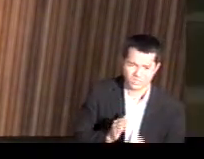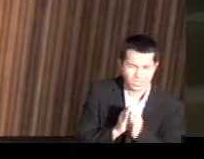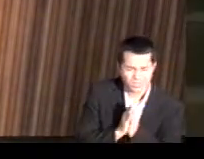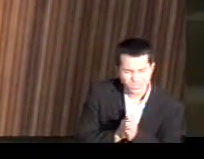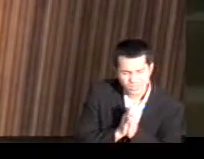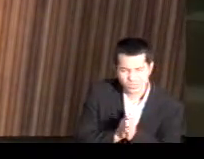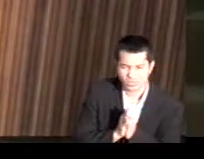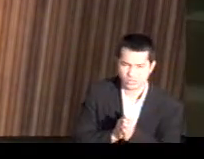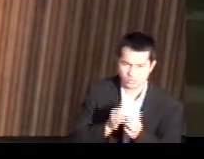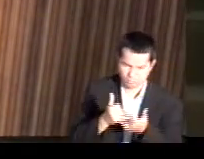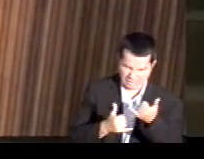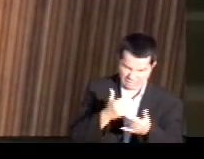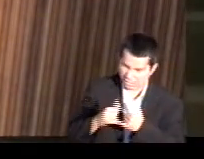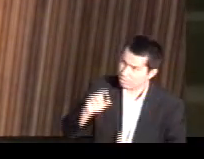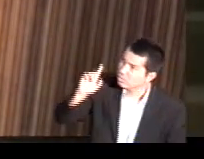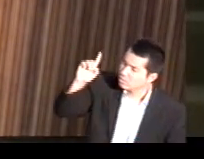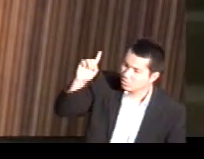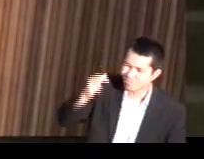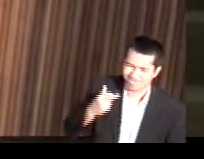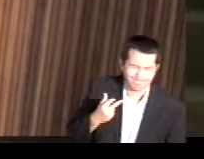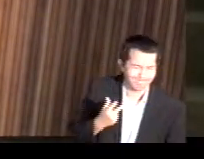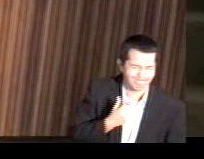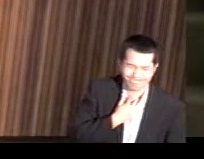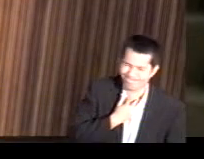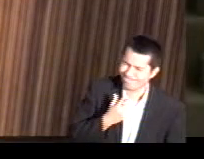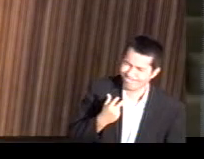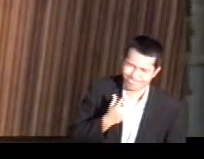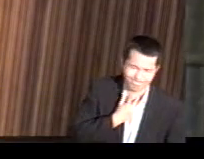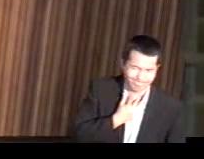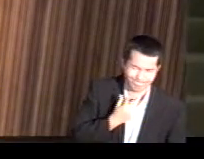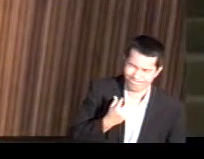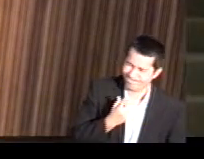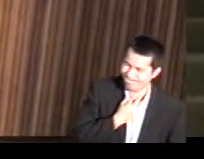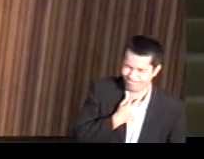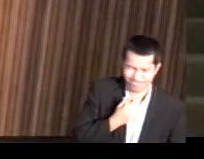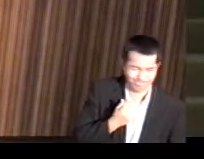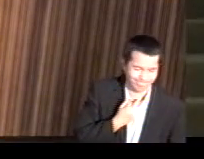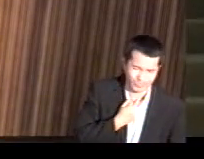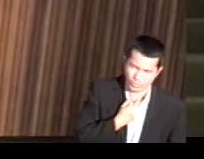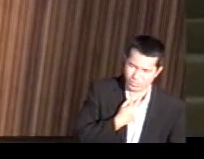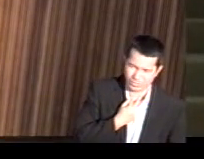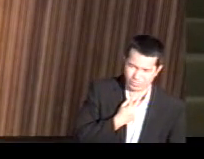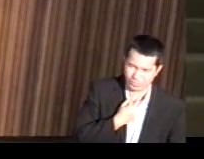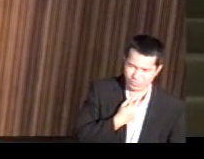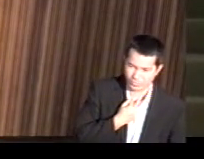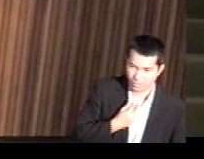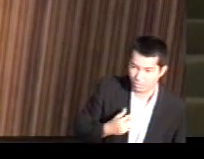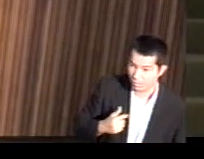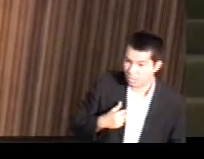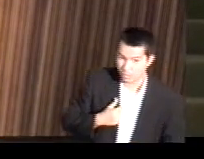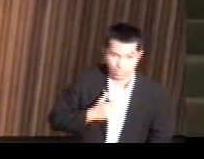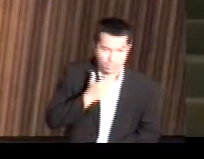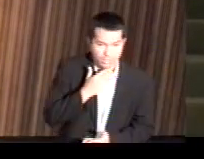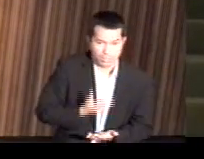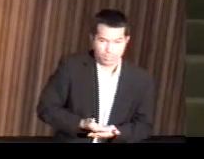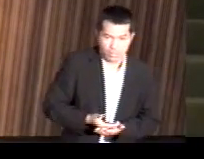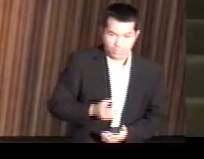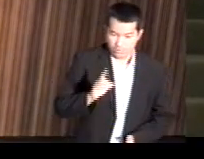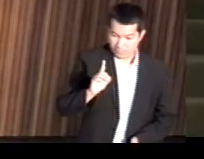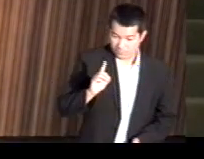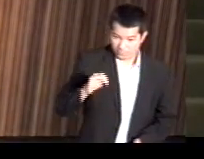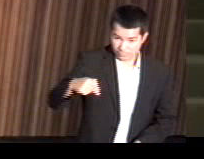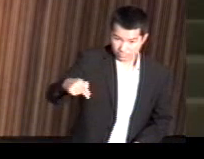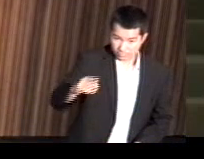Uma das histórias que mais me impressiona no Velho Testamento está no livro de Daniel. E no